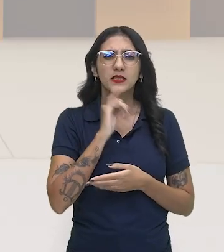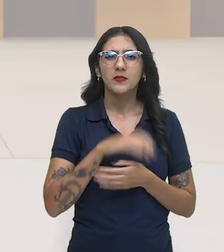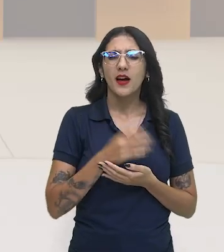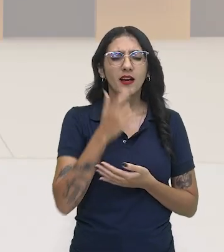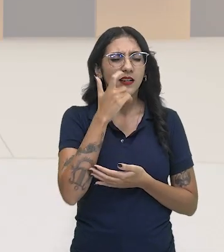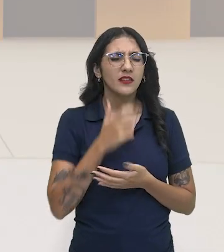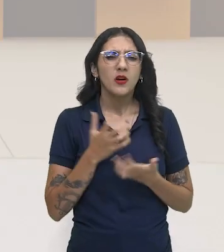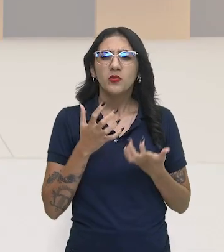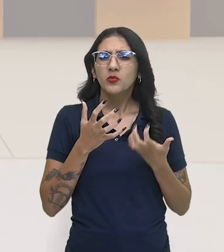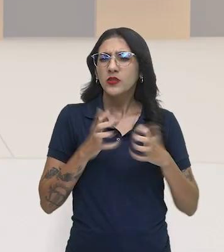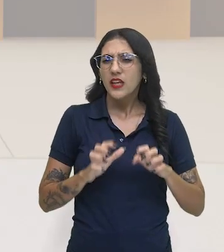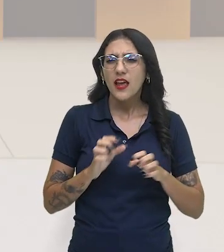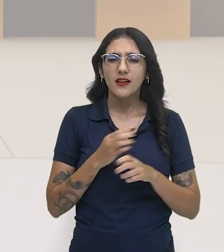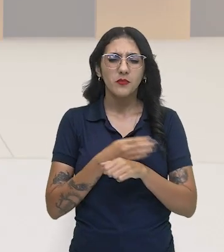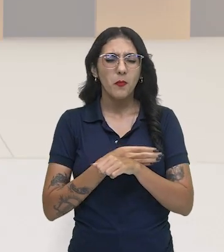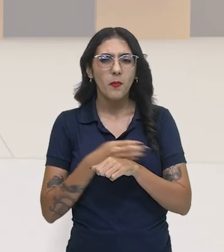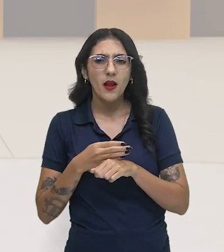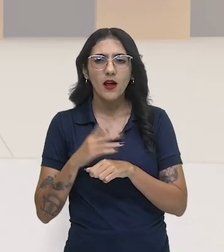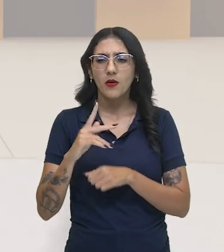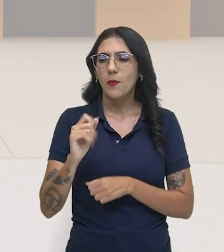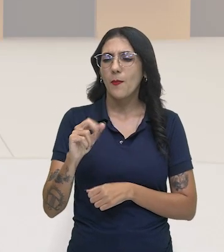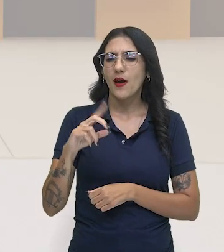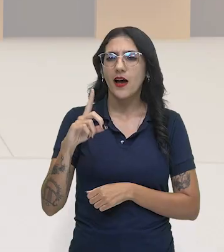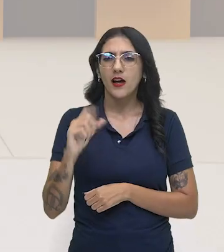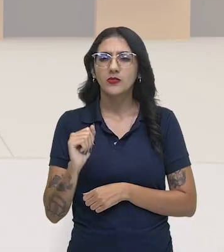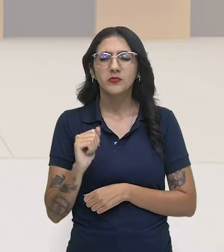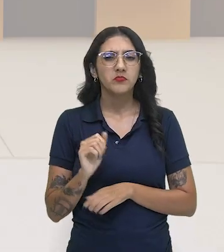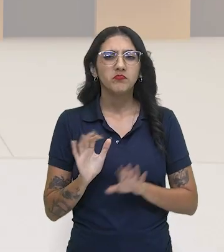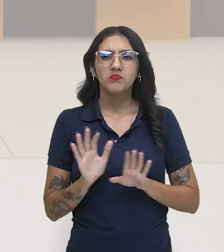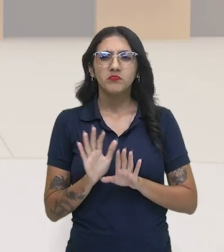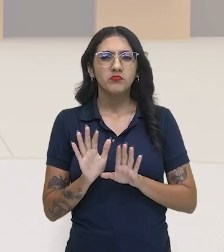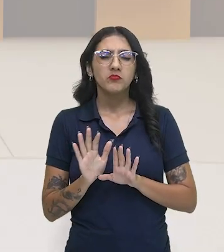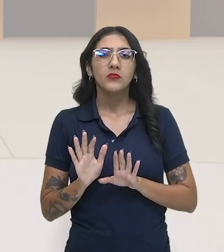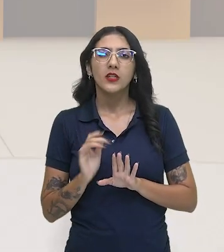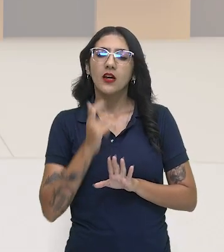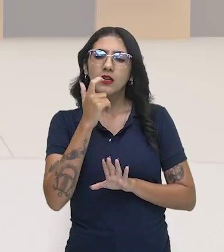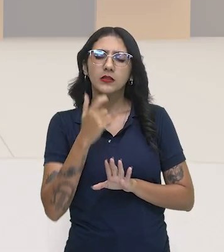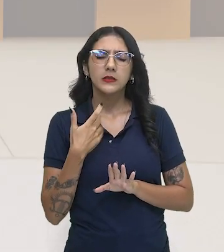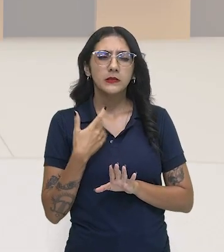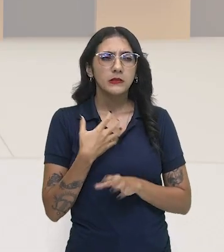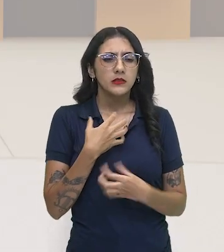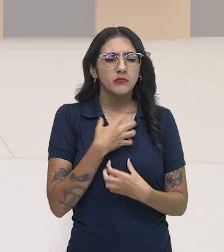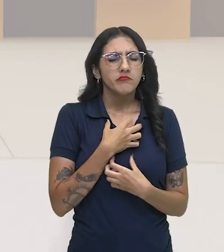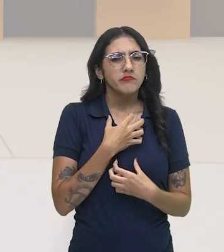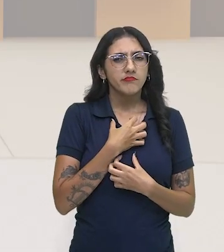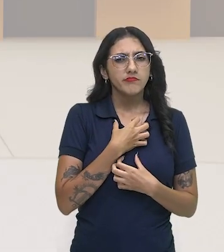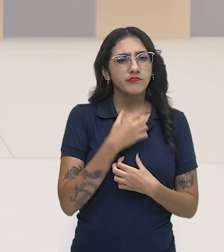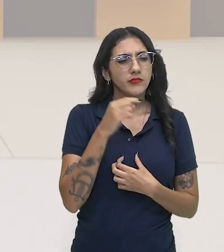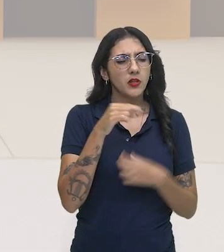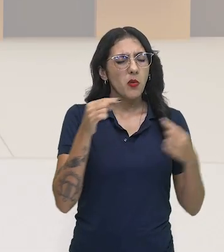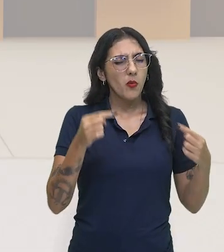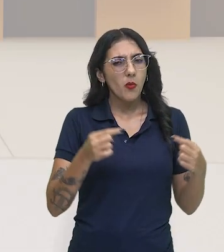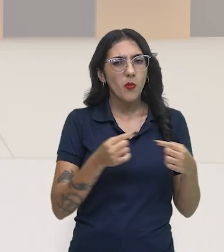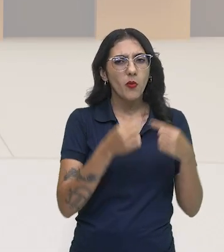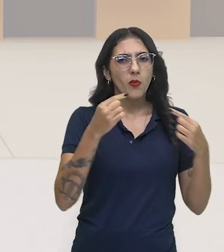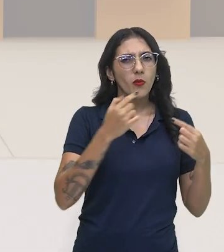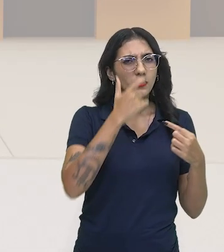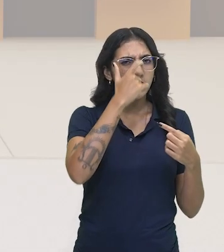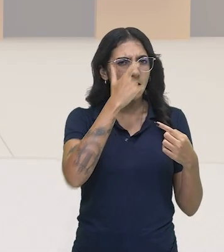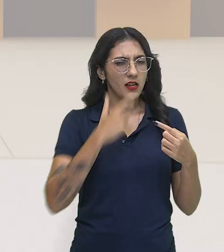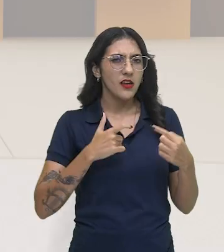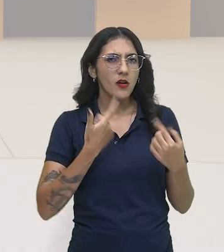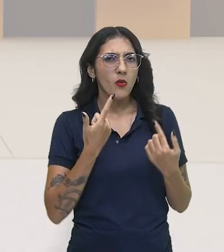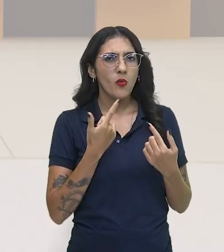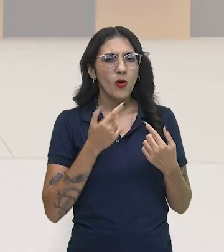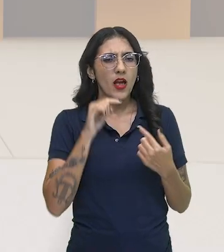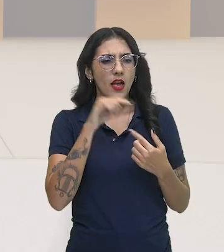branco, não quero mais ser pardo, não, é porque eu estou me sentindo agora dessa etnia, isso. Né? Eu tenho orgulho